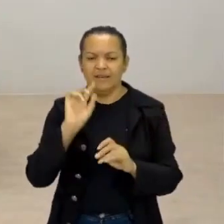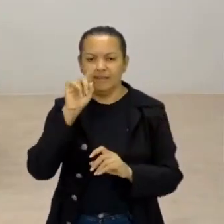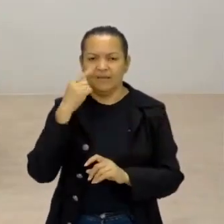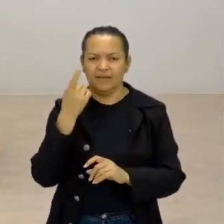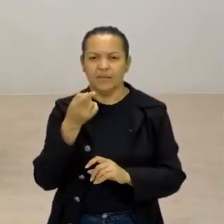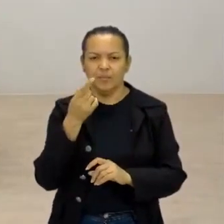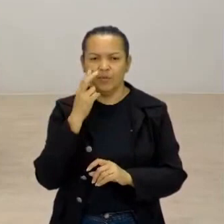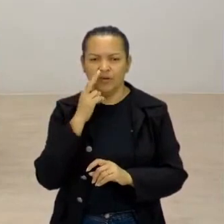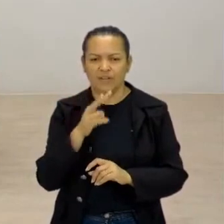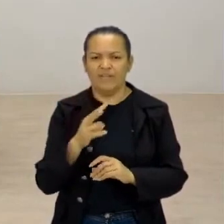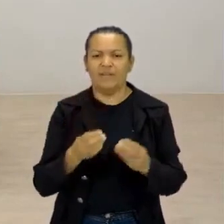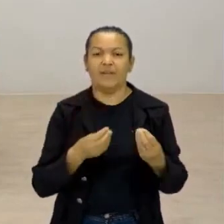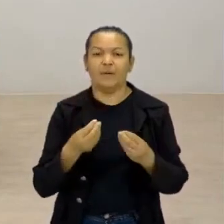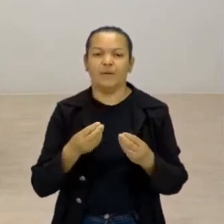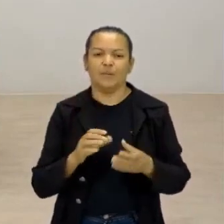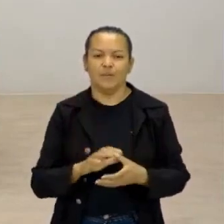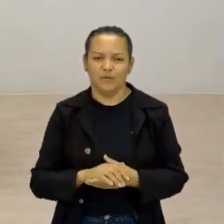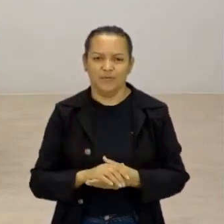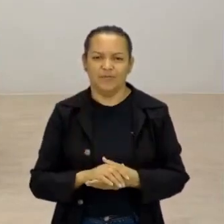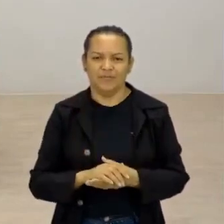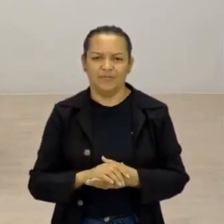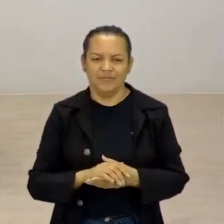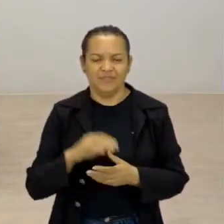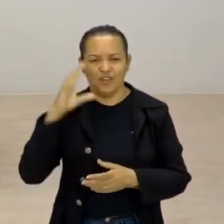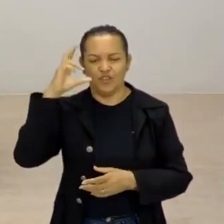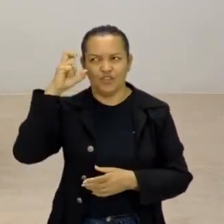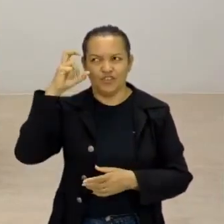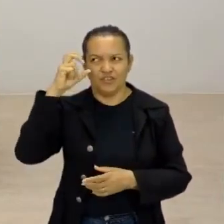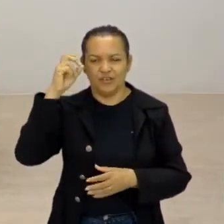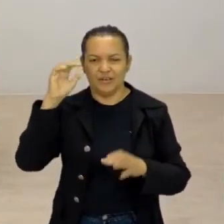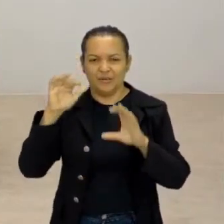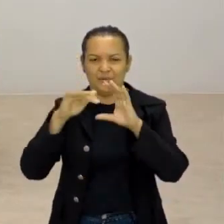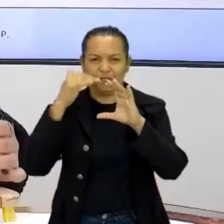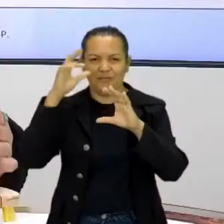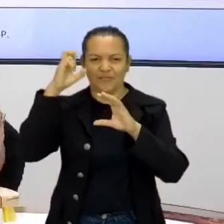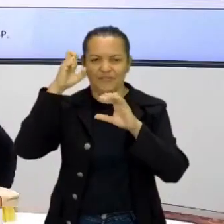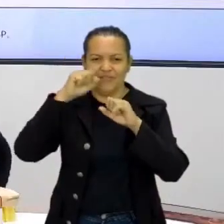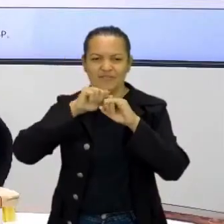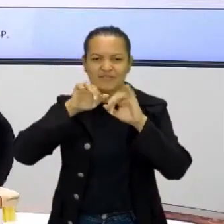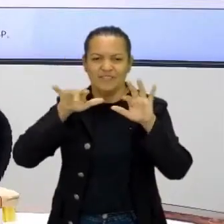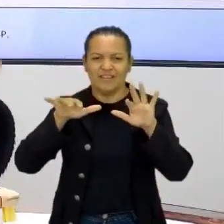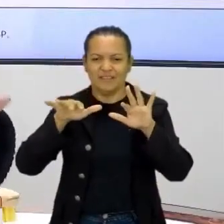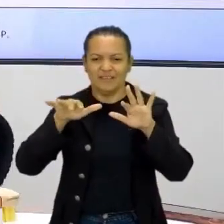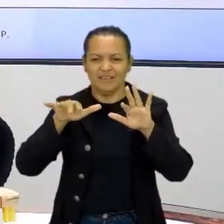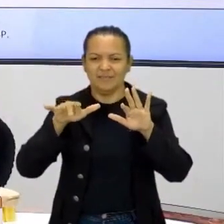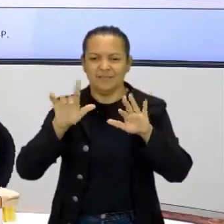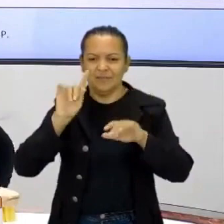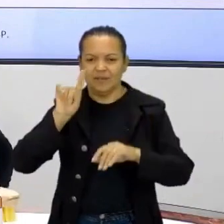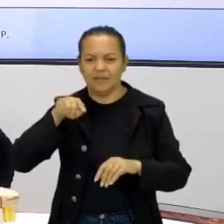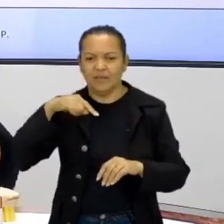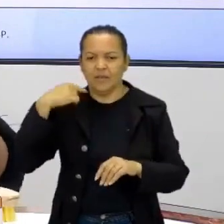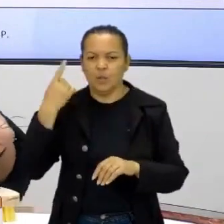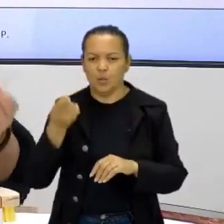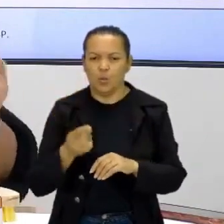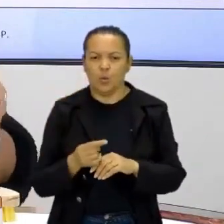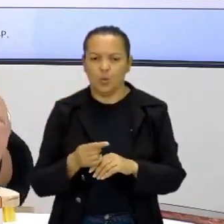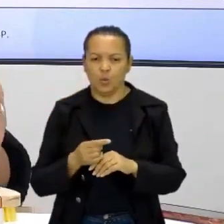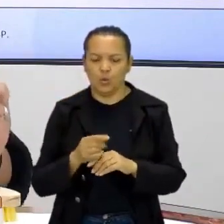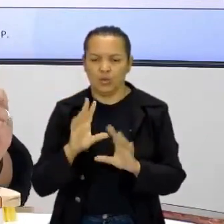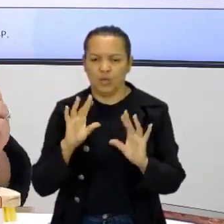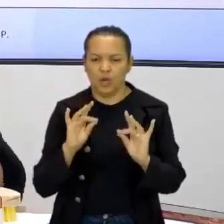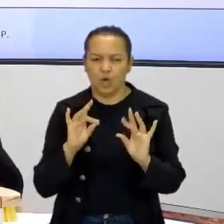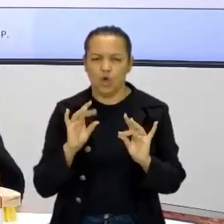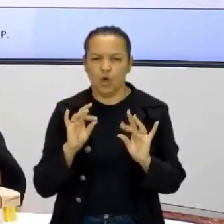hein, professor Luiz Fernando, você mandando pra gente no Instagram. Exato. Que mais? Da outra ponta, a gente vai